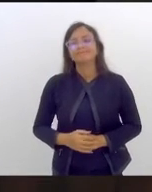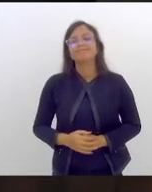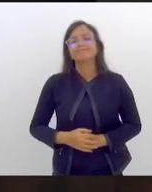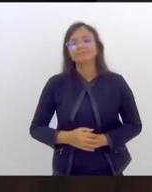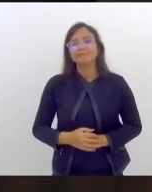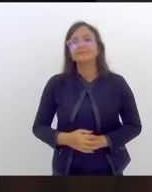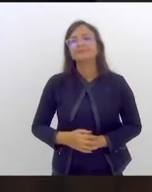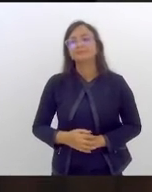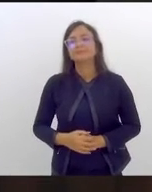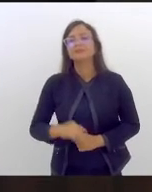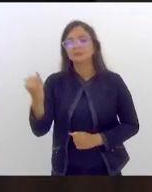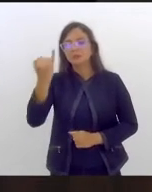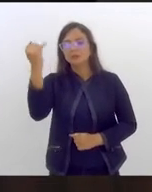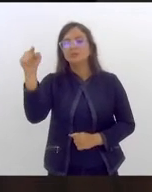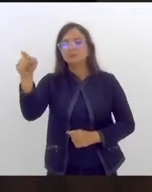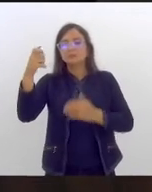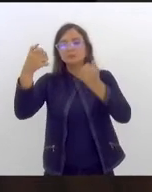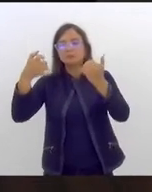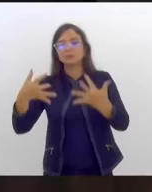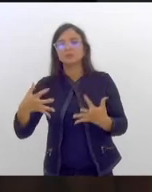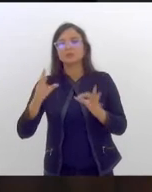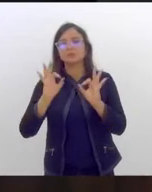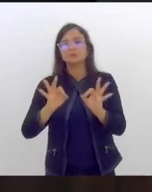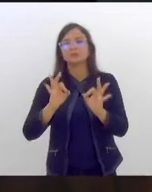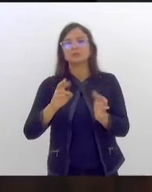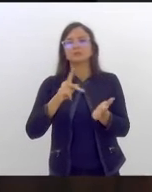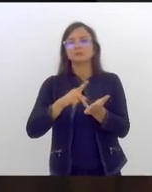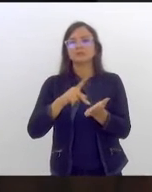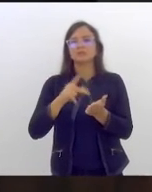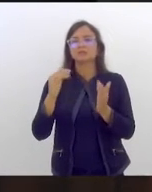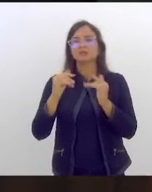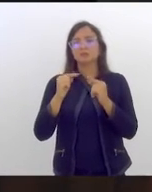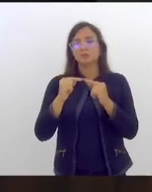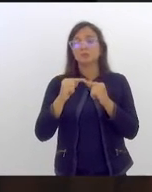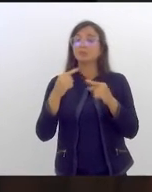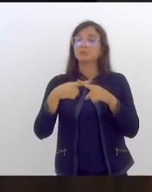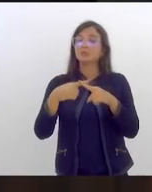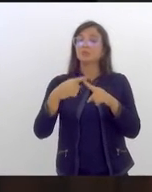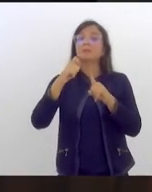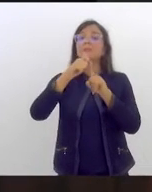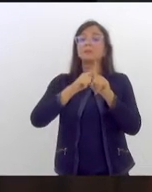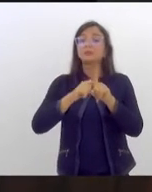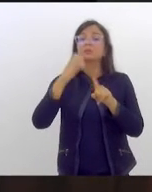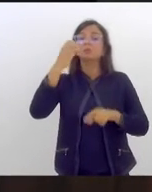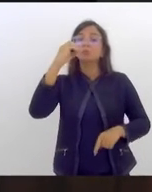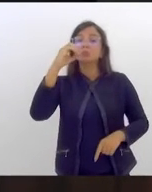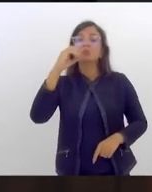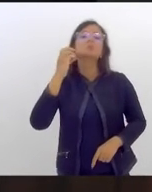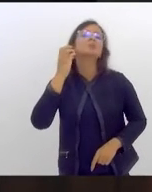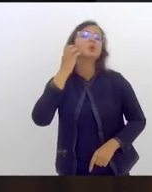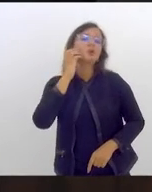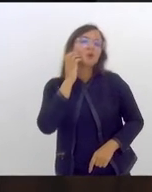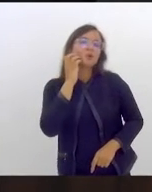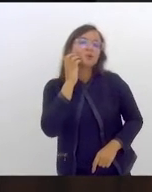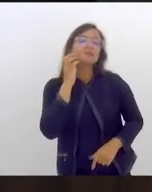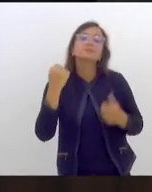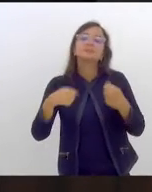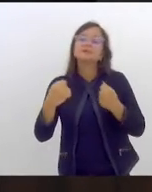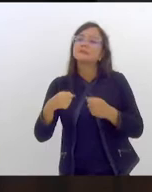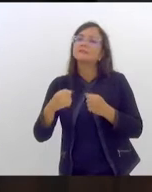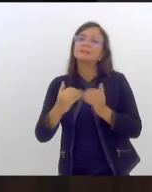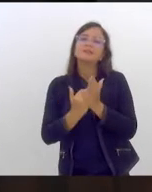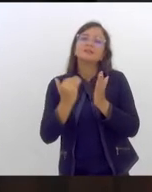a intervenção de vossa excelência nós estamos no mês de outubro rosa e a gente precisa intensificar mais